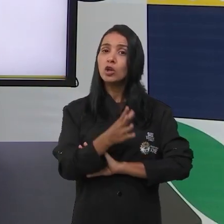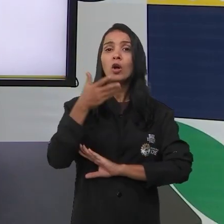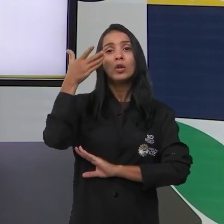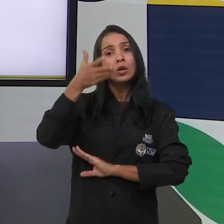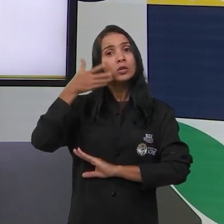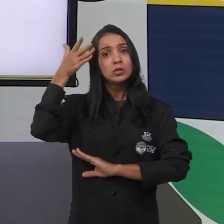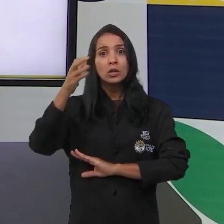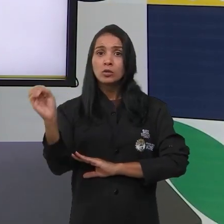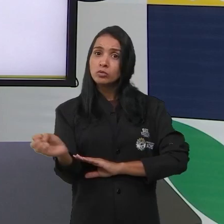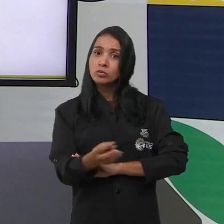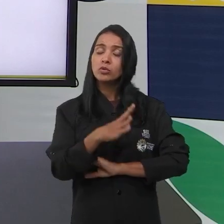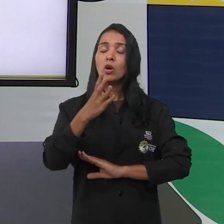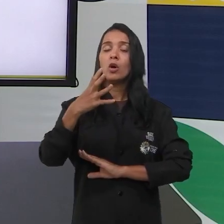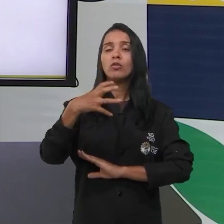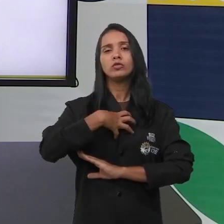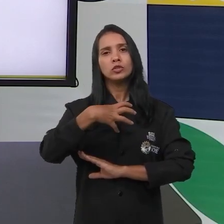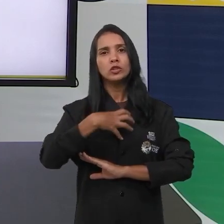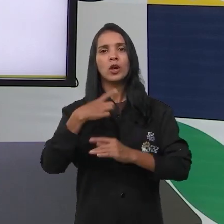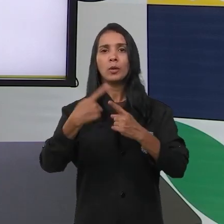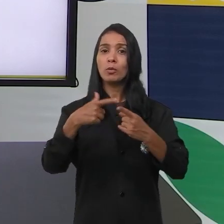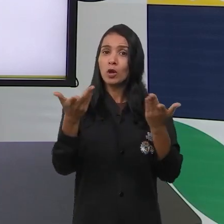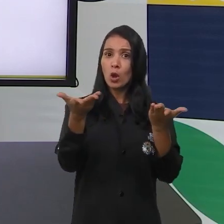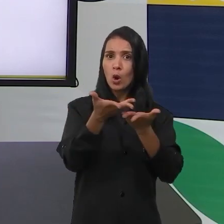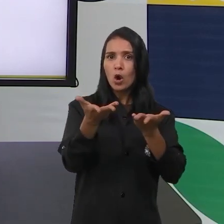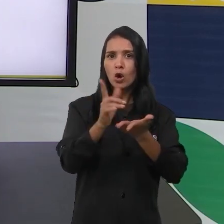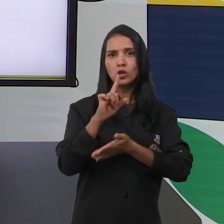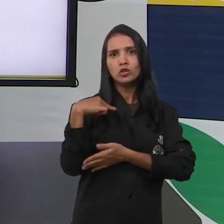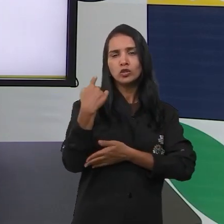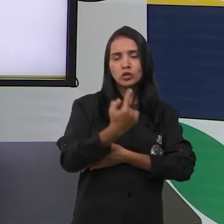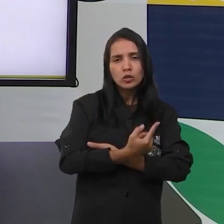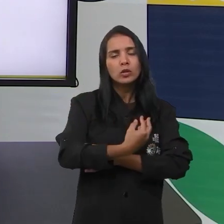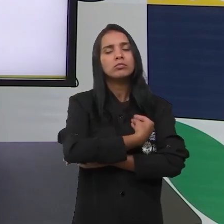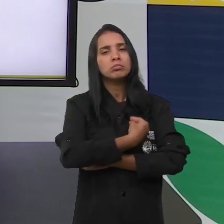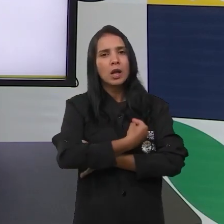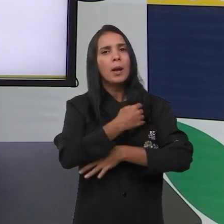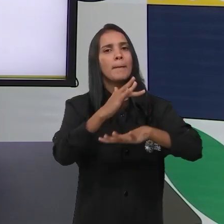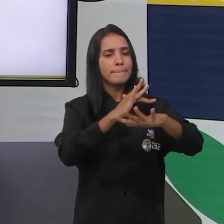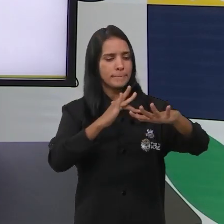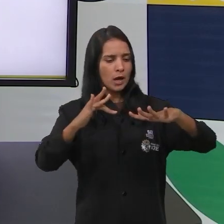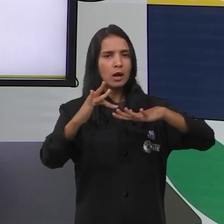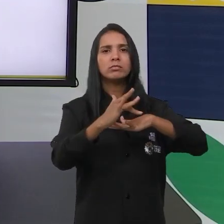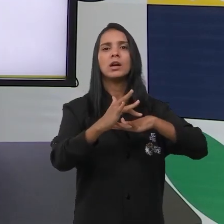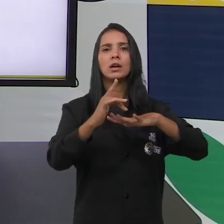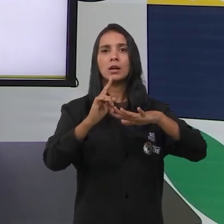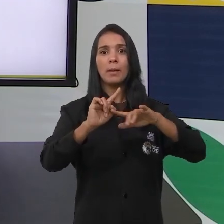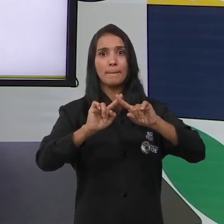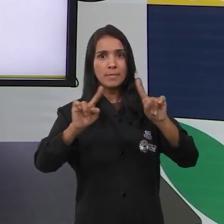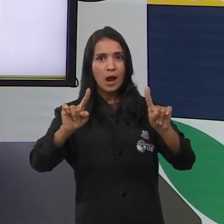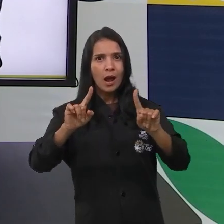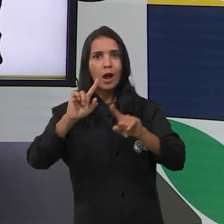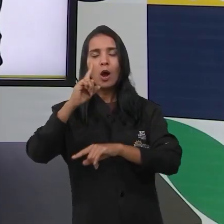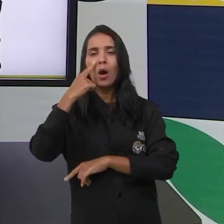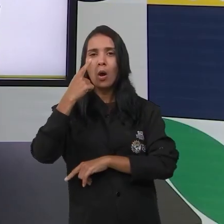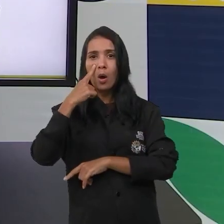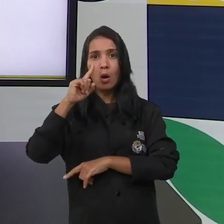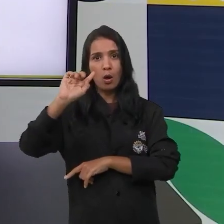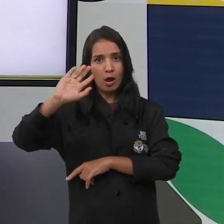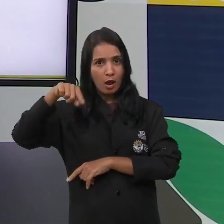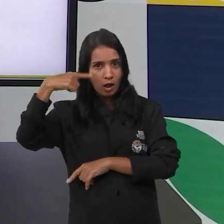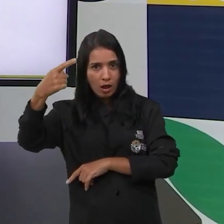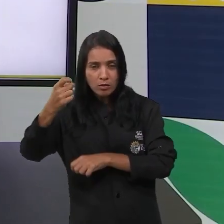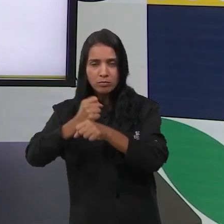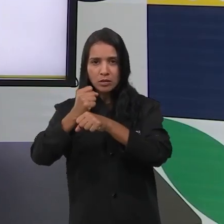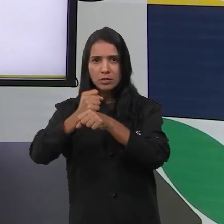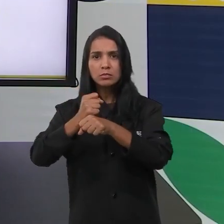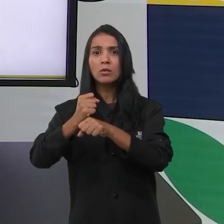nós vivemos a era das redes sociais, né? É muito forte. A política, quando ano que vem é ano de política no Brasil, né? Ano de eleição.